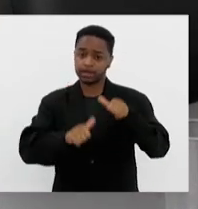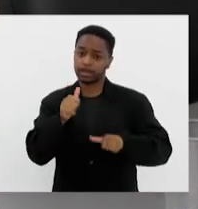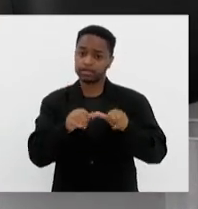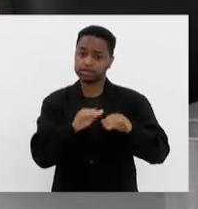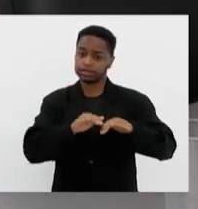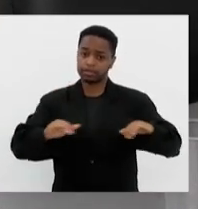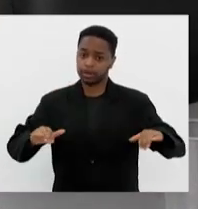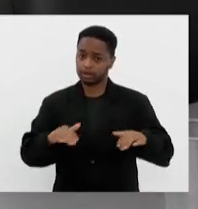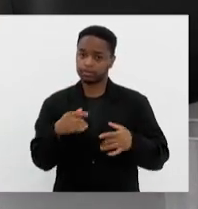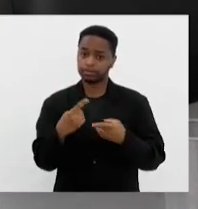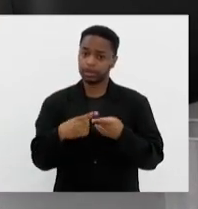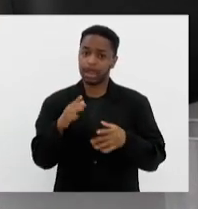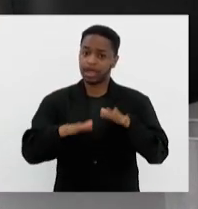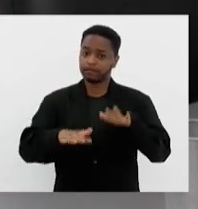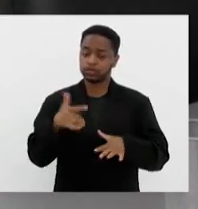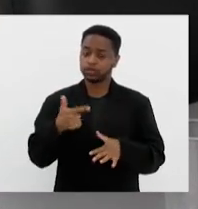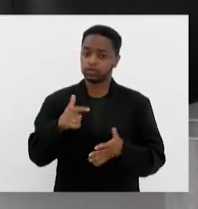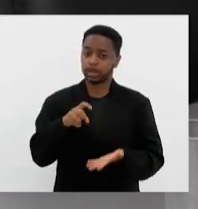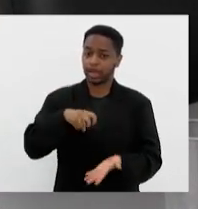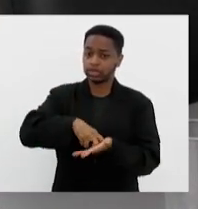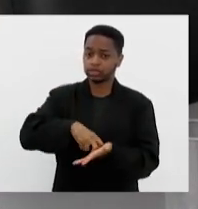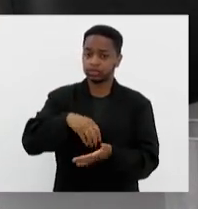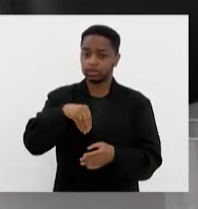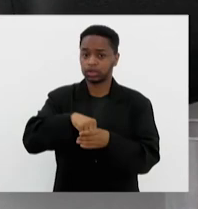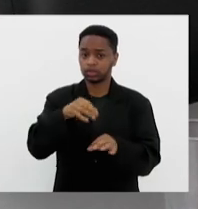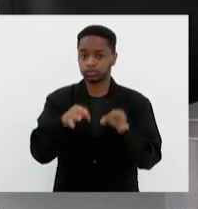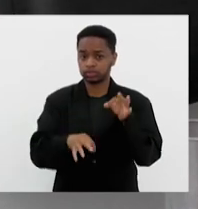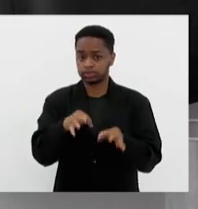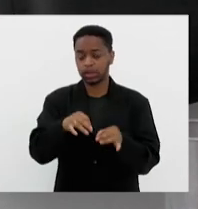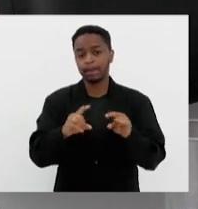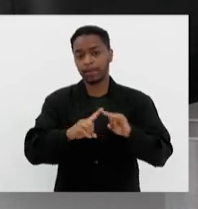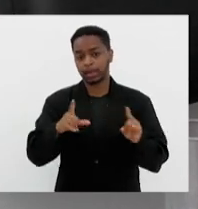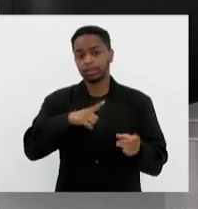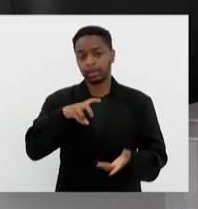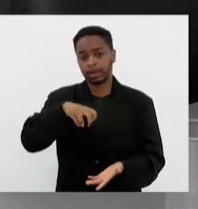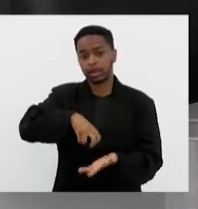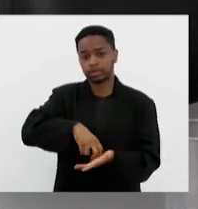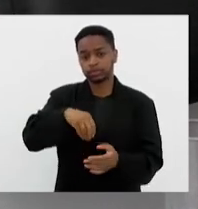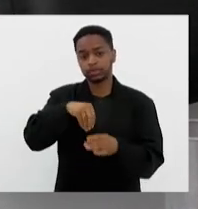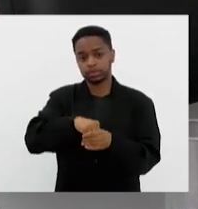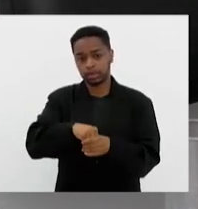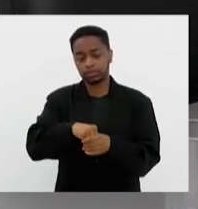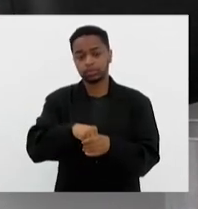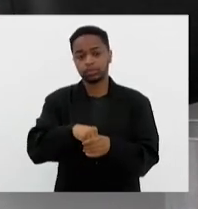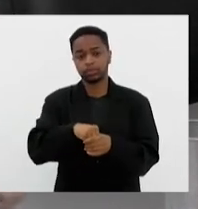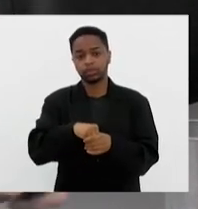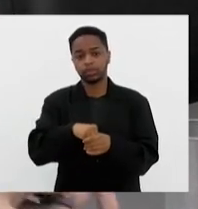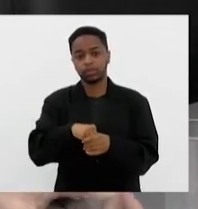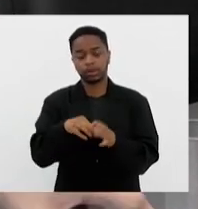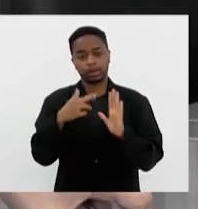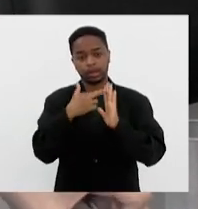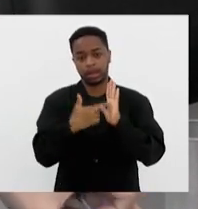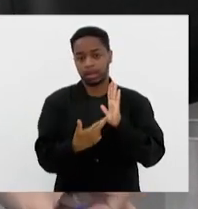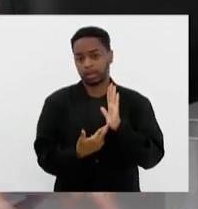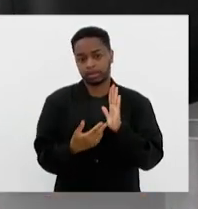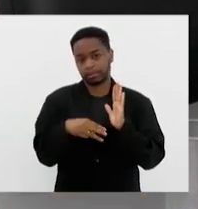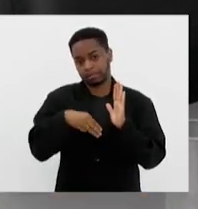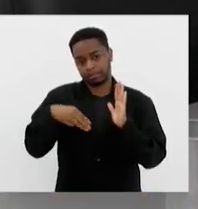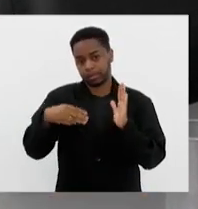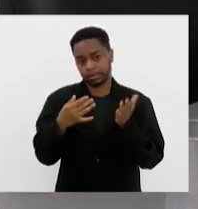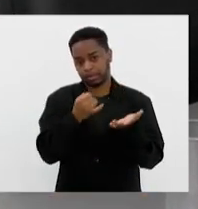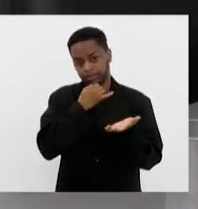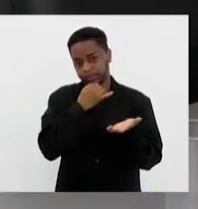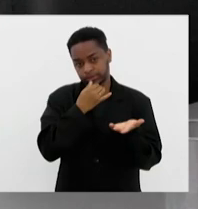há punibilidade no âmbito da justiça, mas há punibilidade no âmbito disciplinar militar, por exemplo.